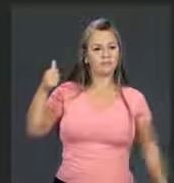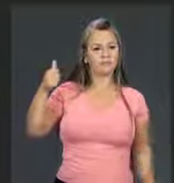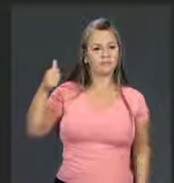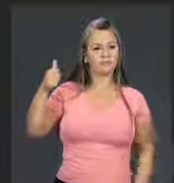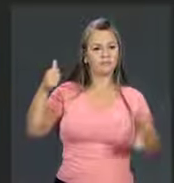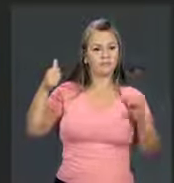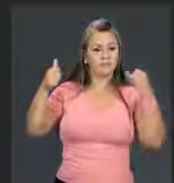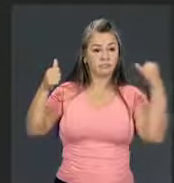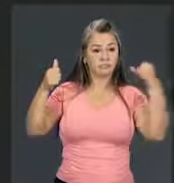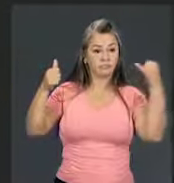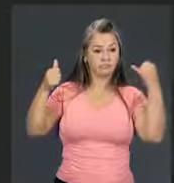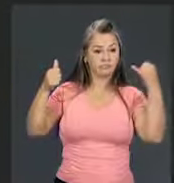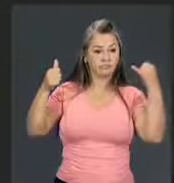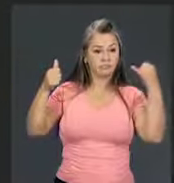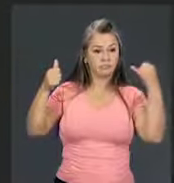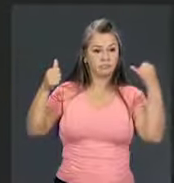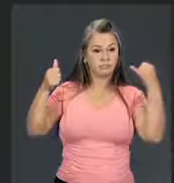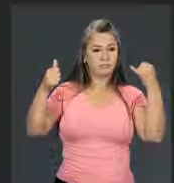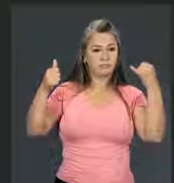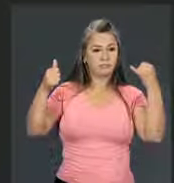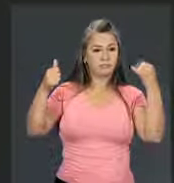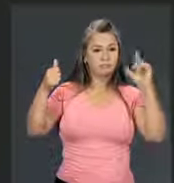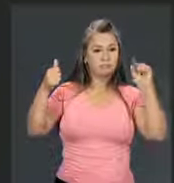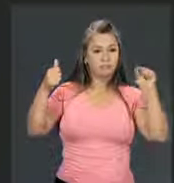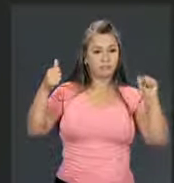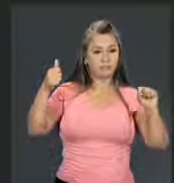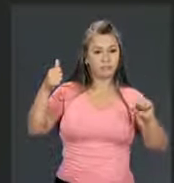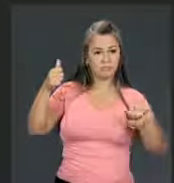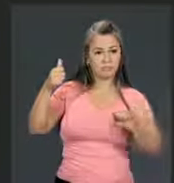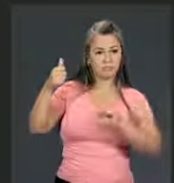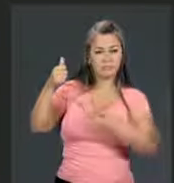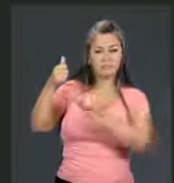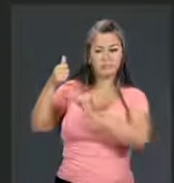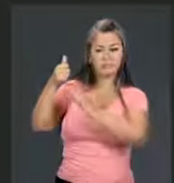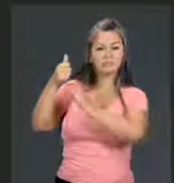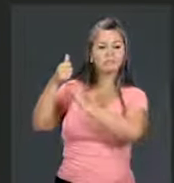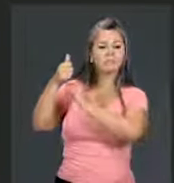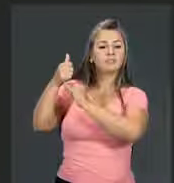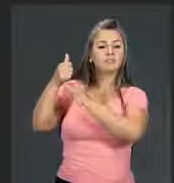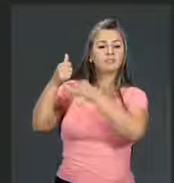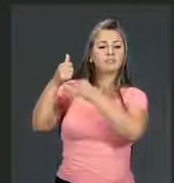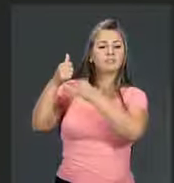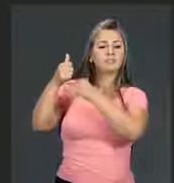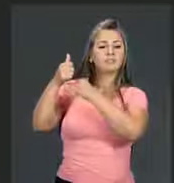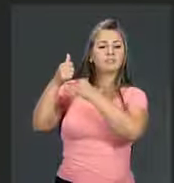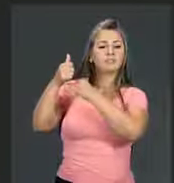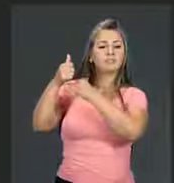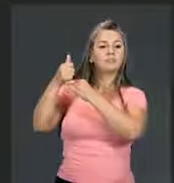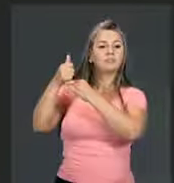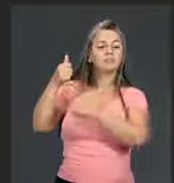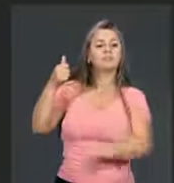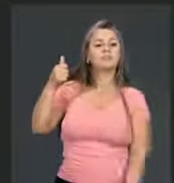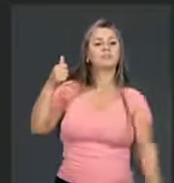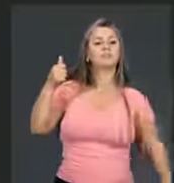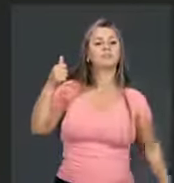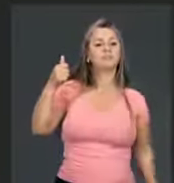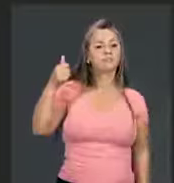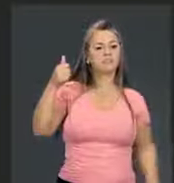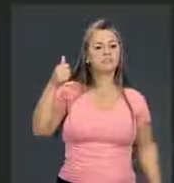e a extremidade inferior foi ligada ao polo